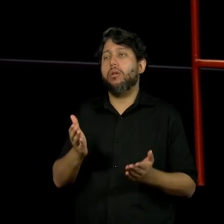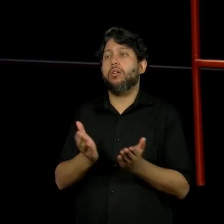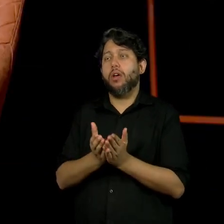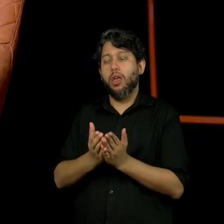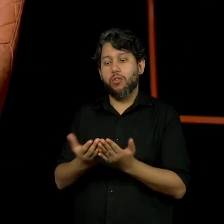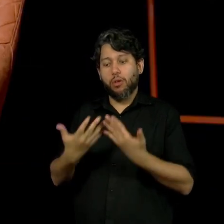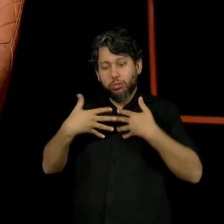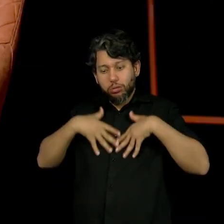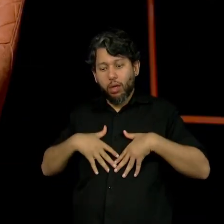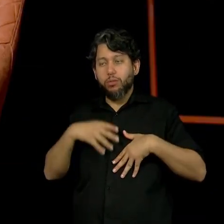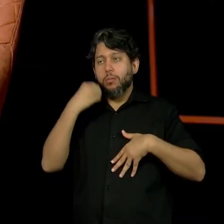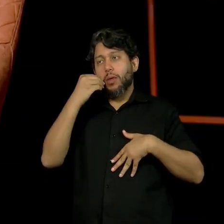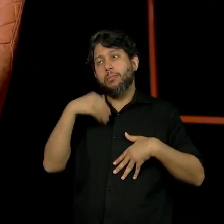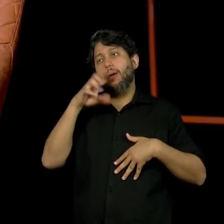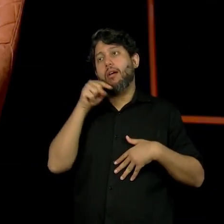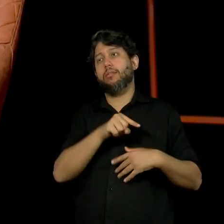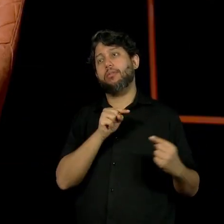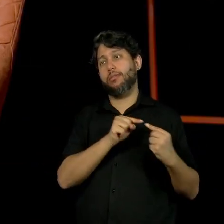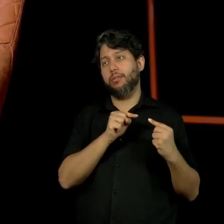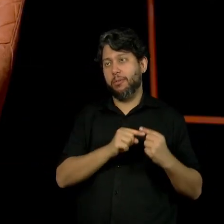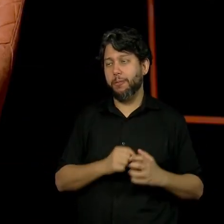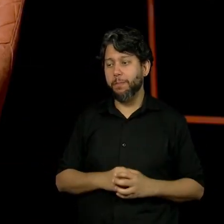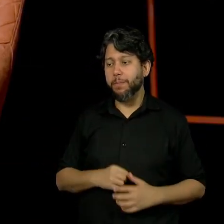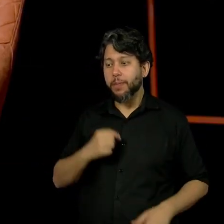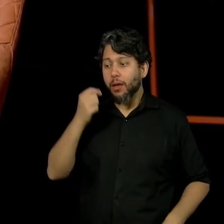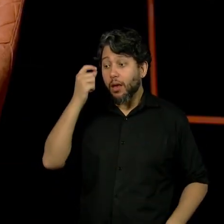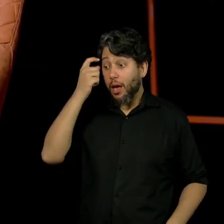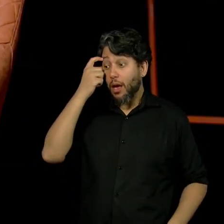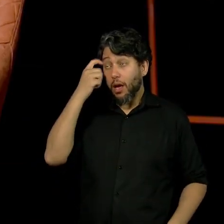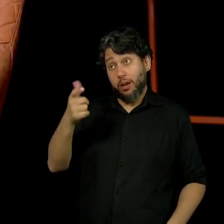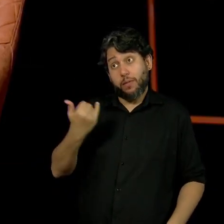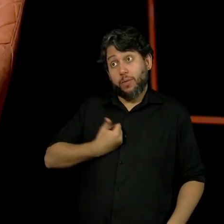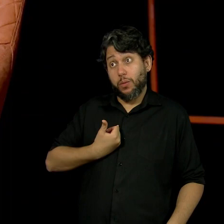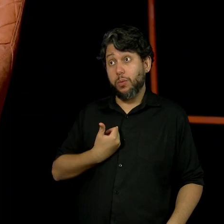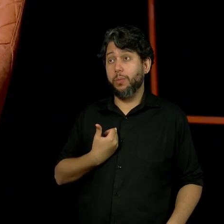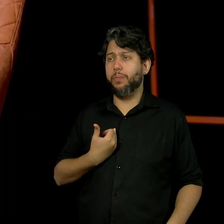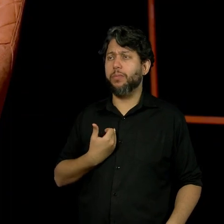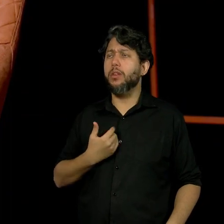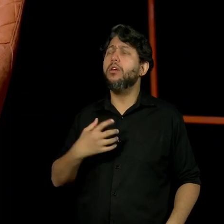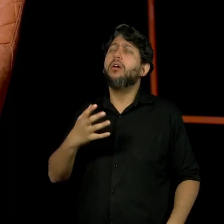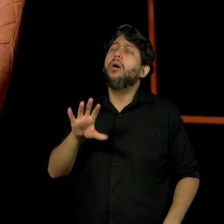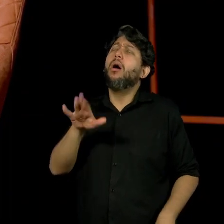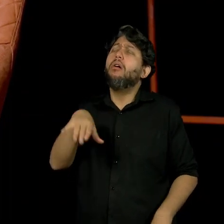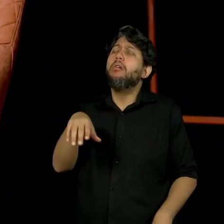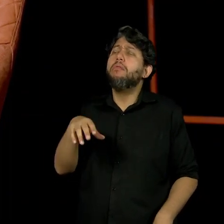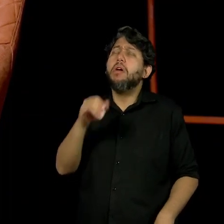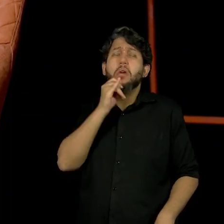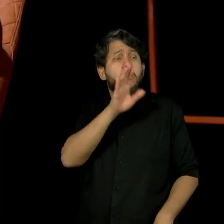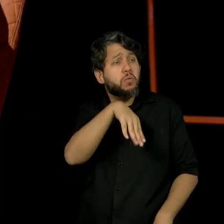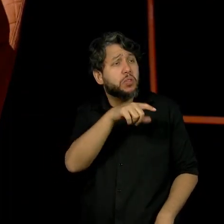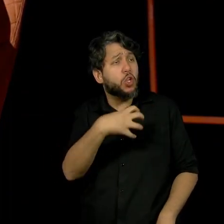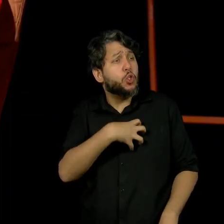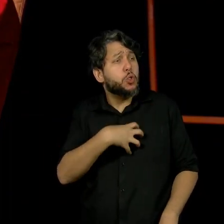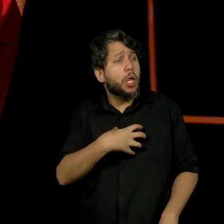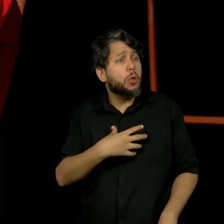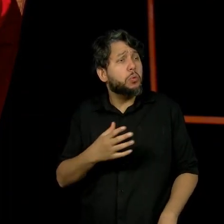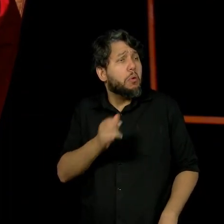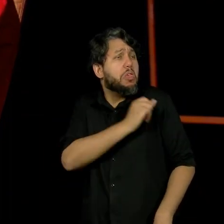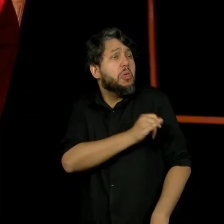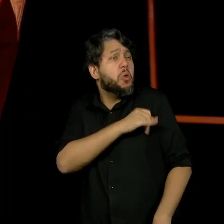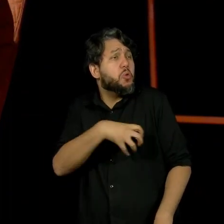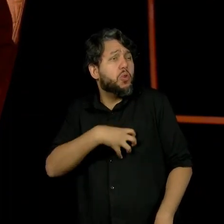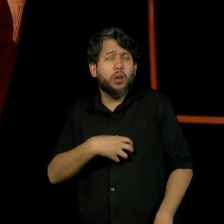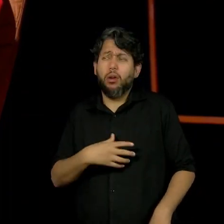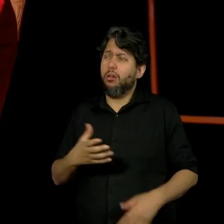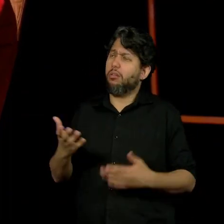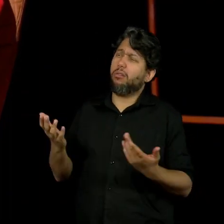Só sei que esse programa eu passo, então o cara falou, não, imita um carioca, sabe? Eu falei, mas eu nunca, de morro que eu conheço,